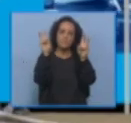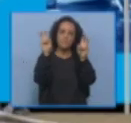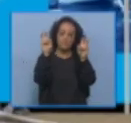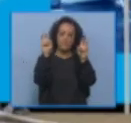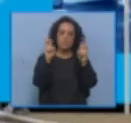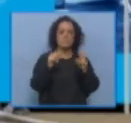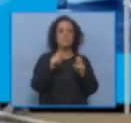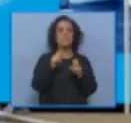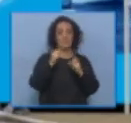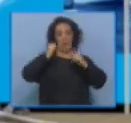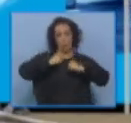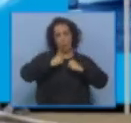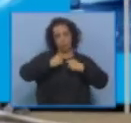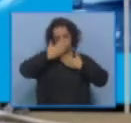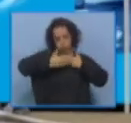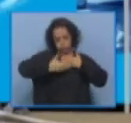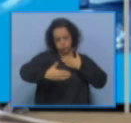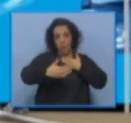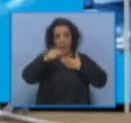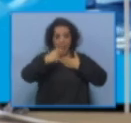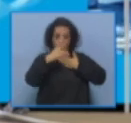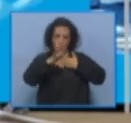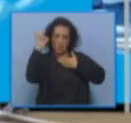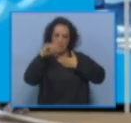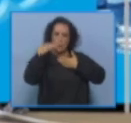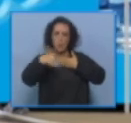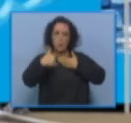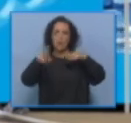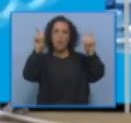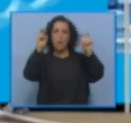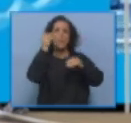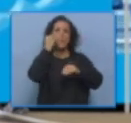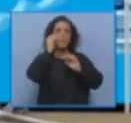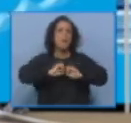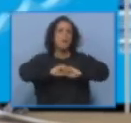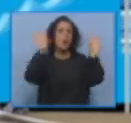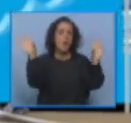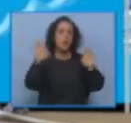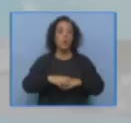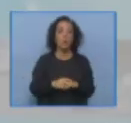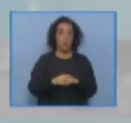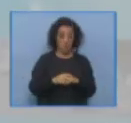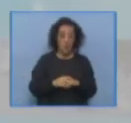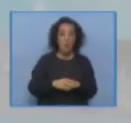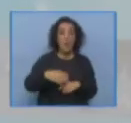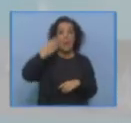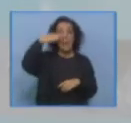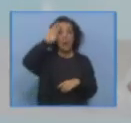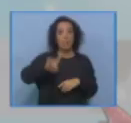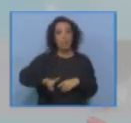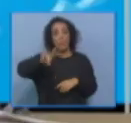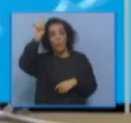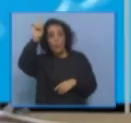um dos capítulos do acordo, mas que é decisivo e que são as relações entre a Irlanda do Norte